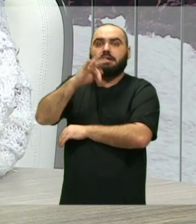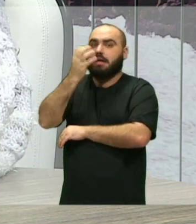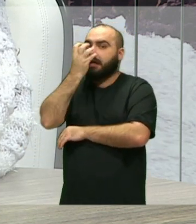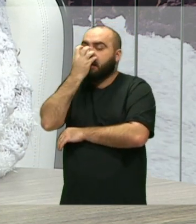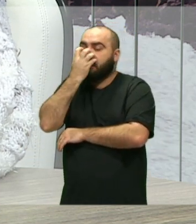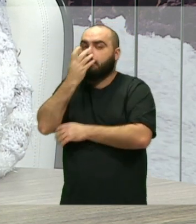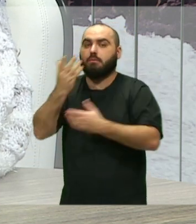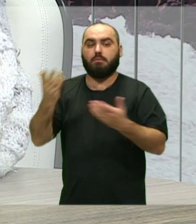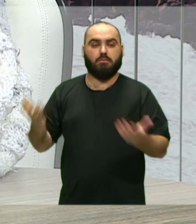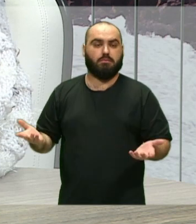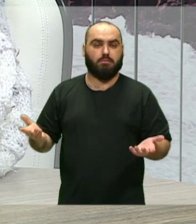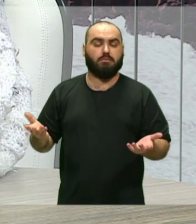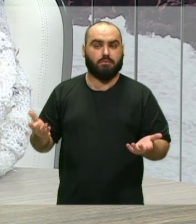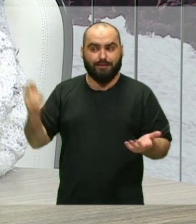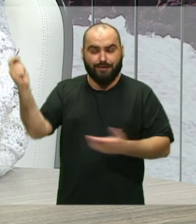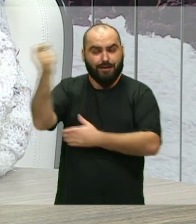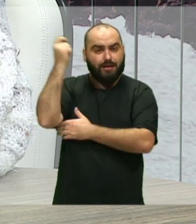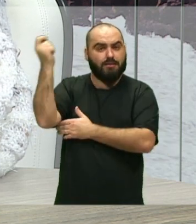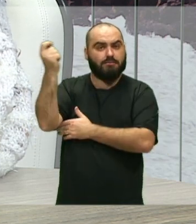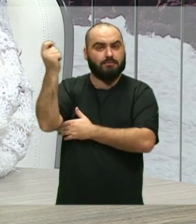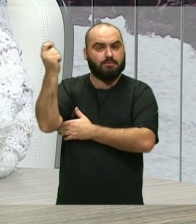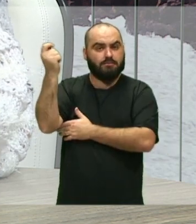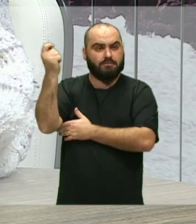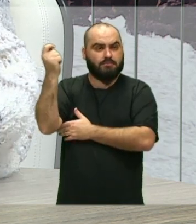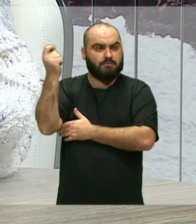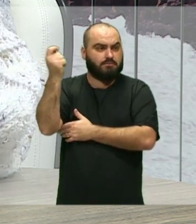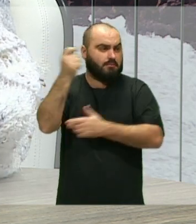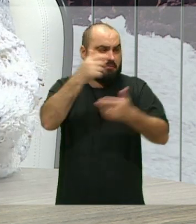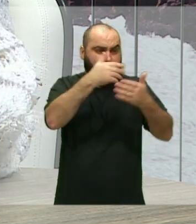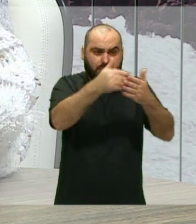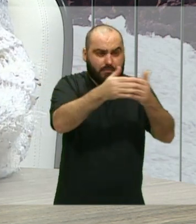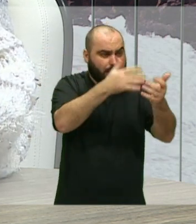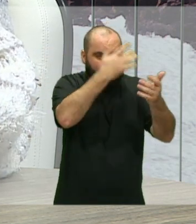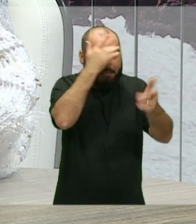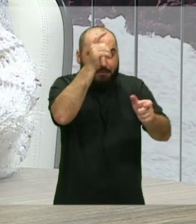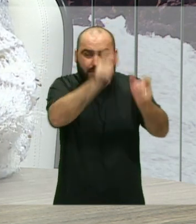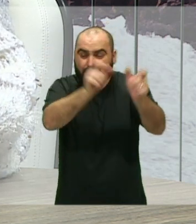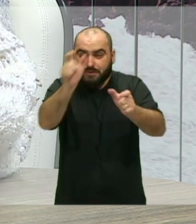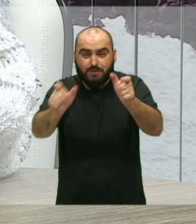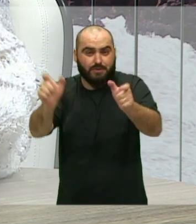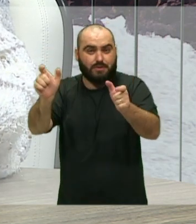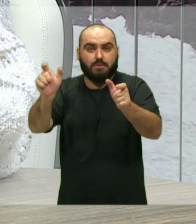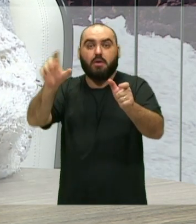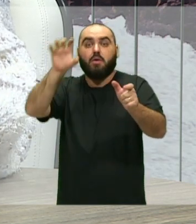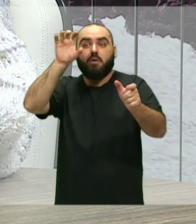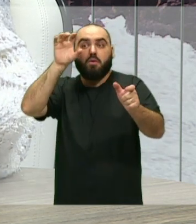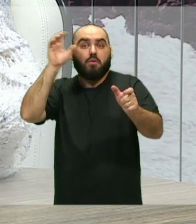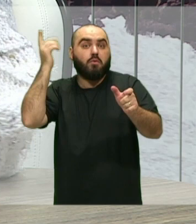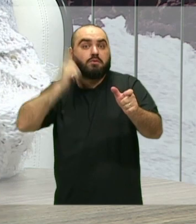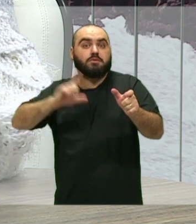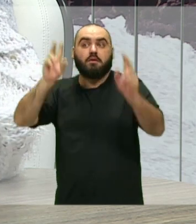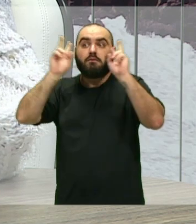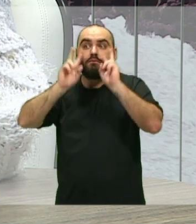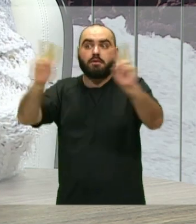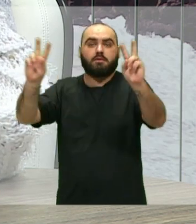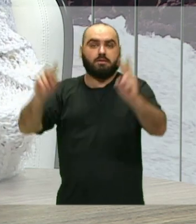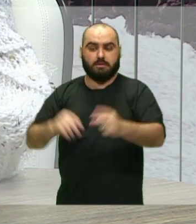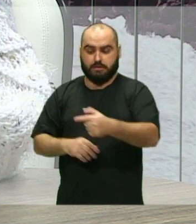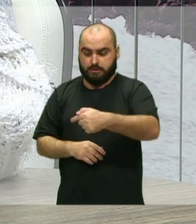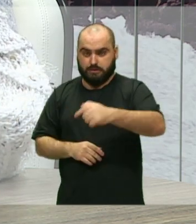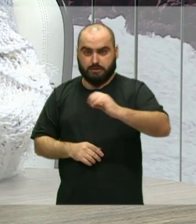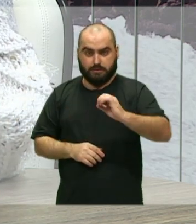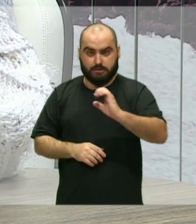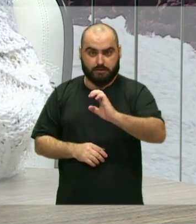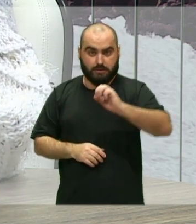mas assim, para qualquer pessoa, mesmo as pessoas que enxergam, 70